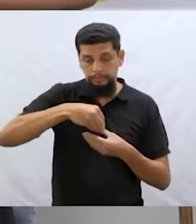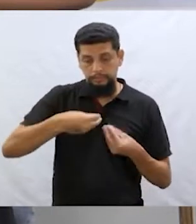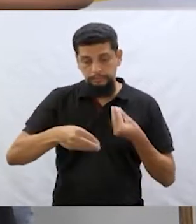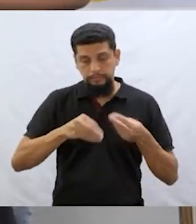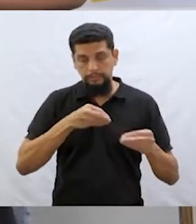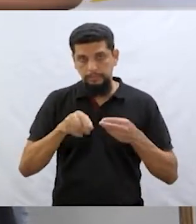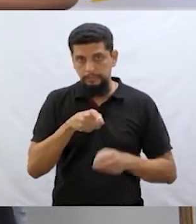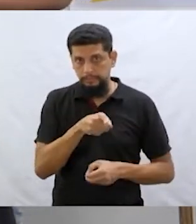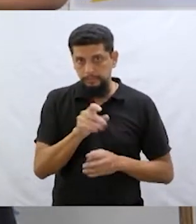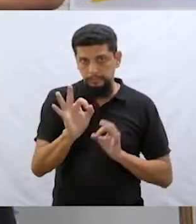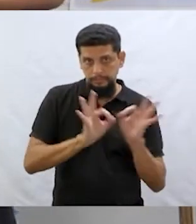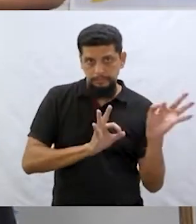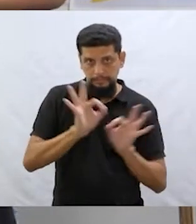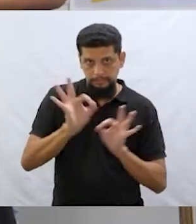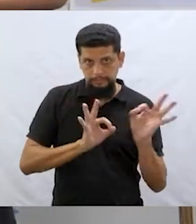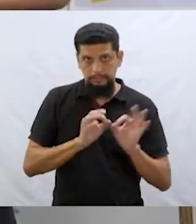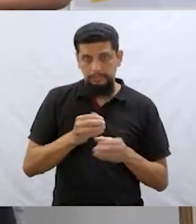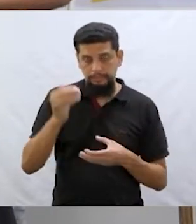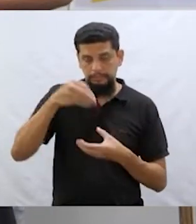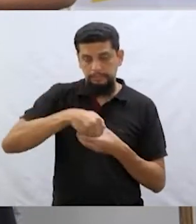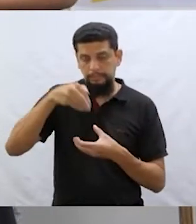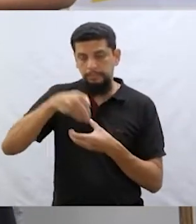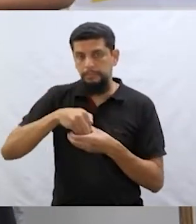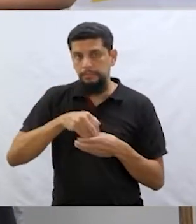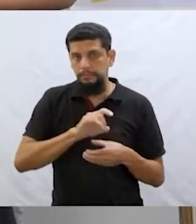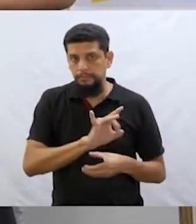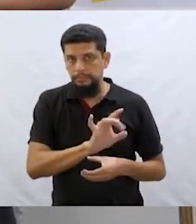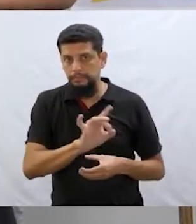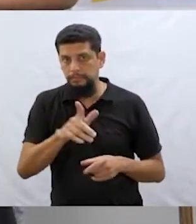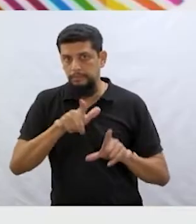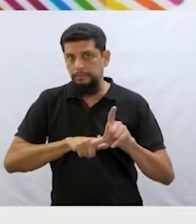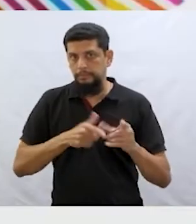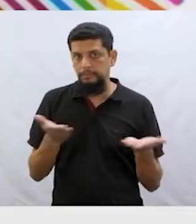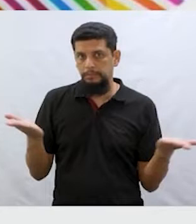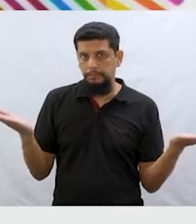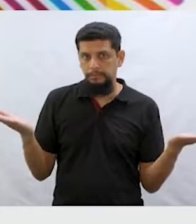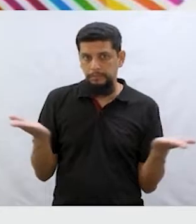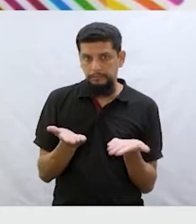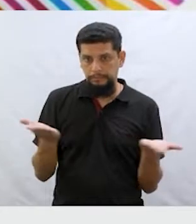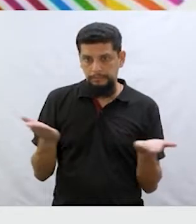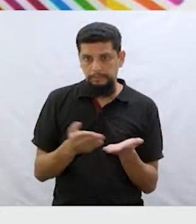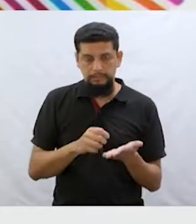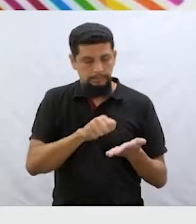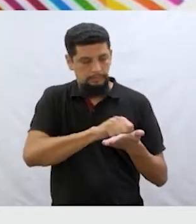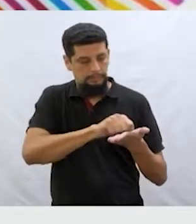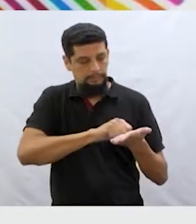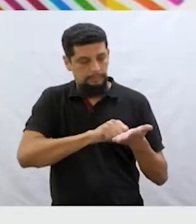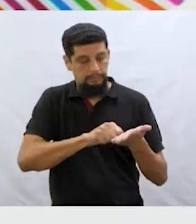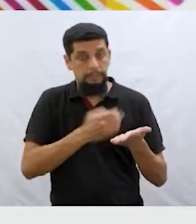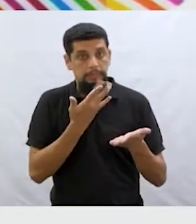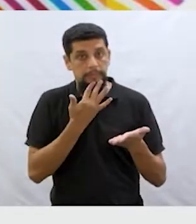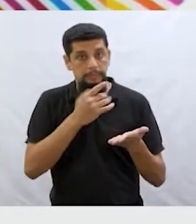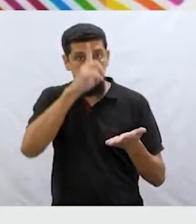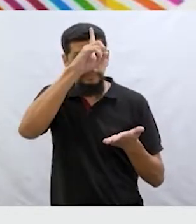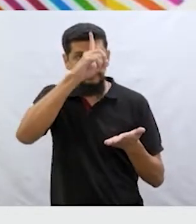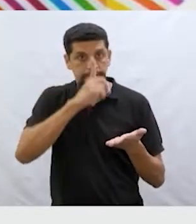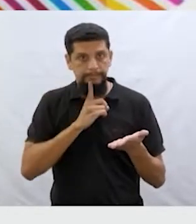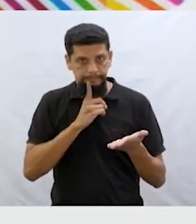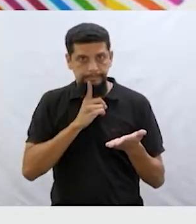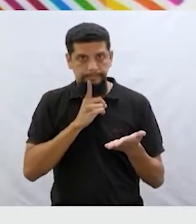vocês organizaram lá para guardar as letras. Na aula de hoje, nós vamos pintar de amarelo, nós